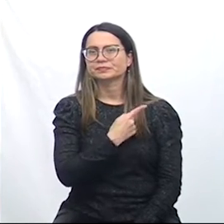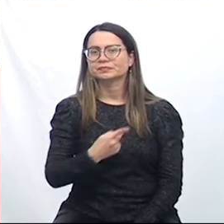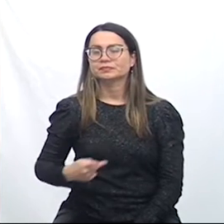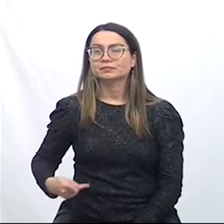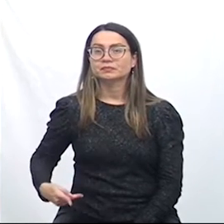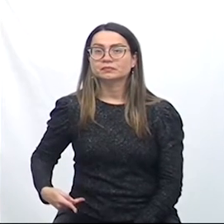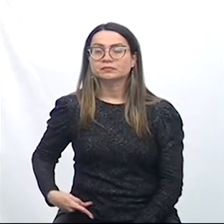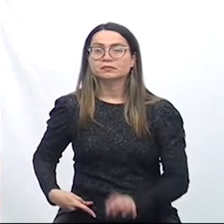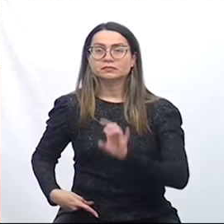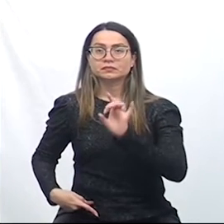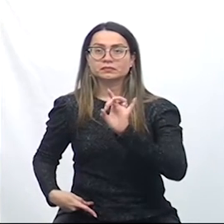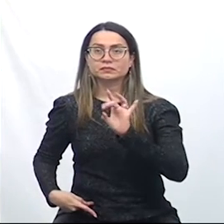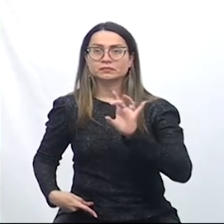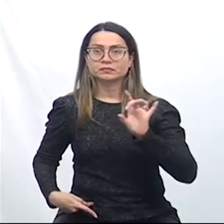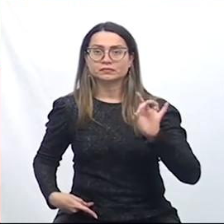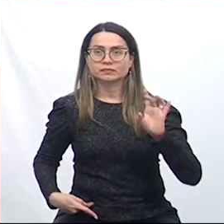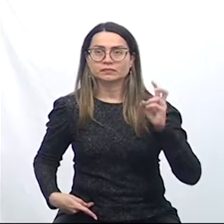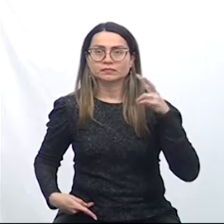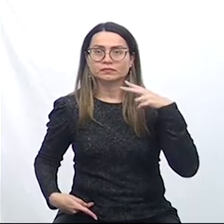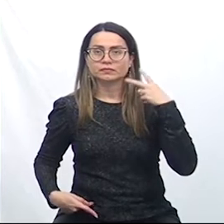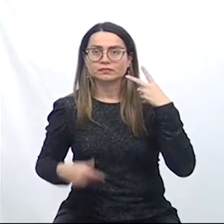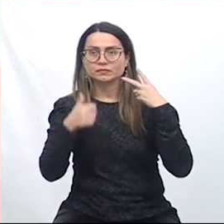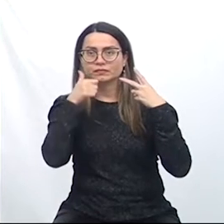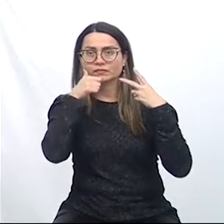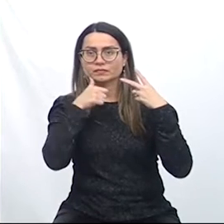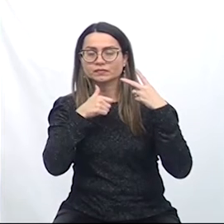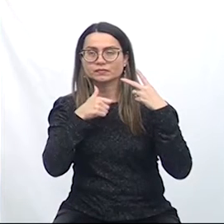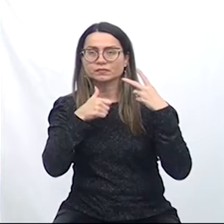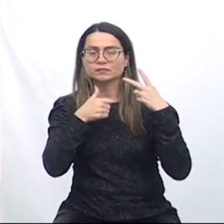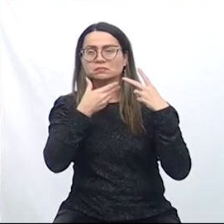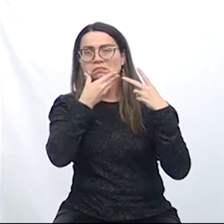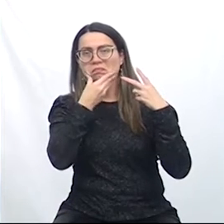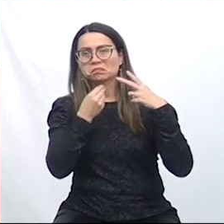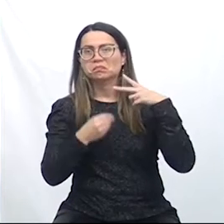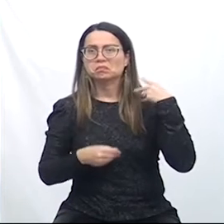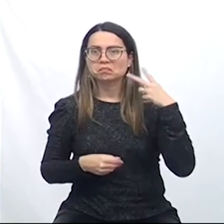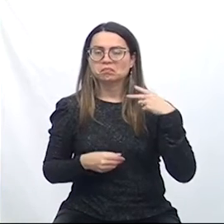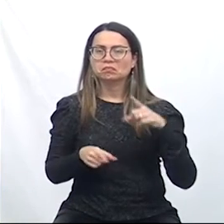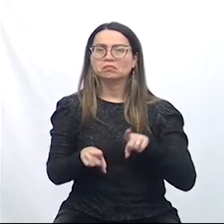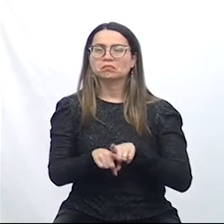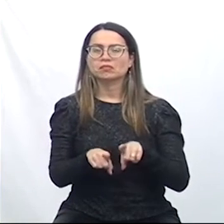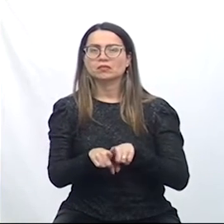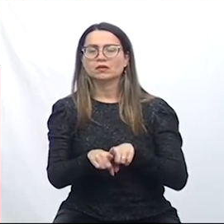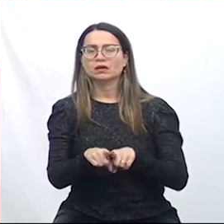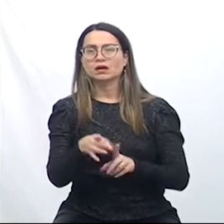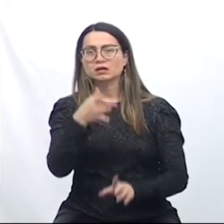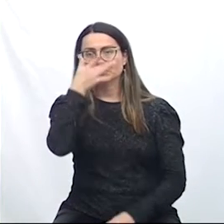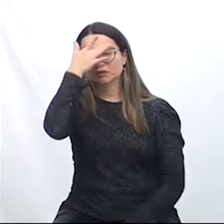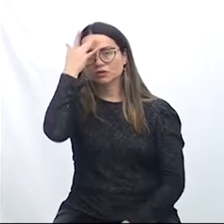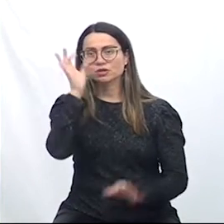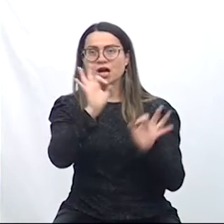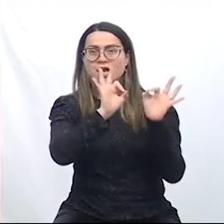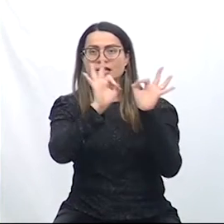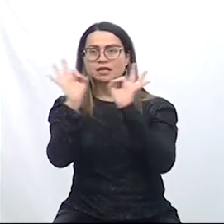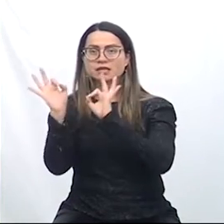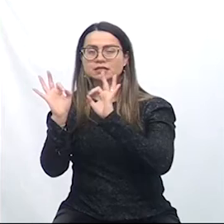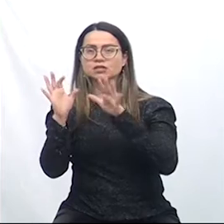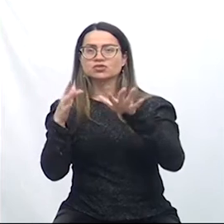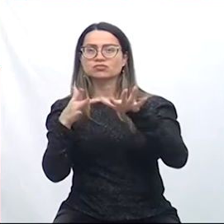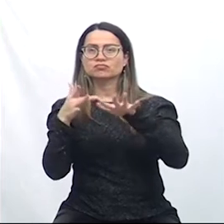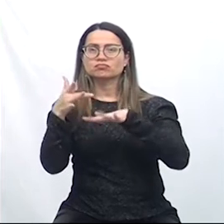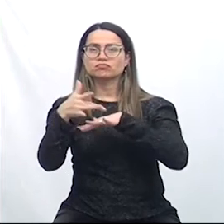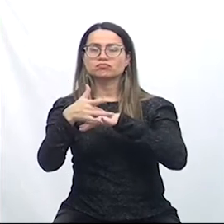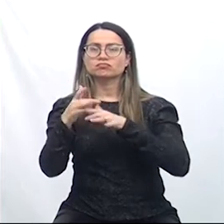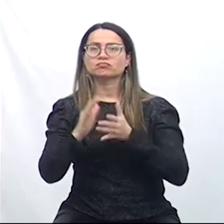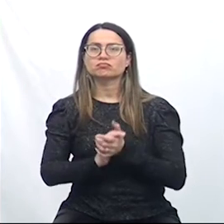senhores vereadores, vereadoras, público presente, pessoal que nos acompanha pelas redes sociais, meu